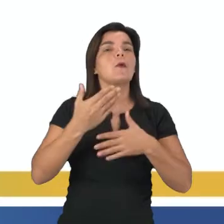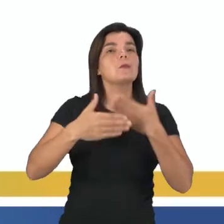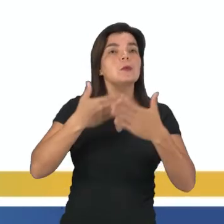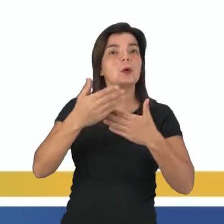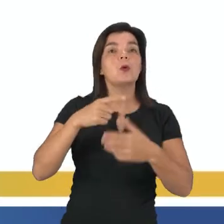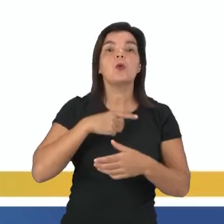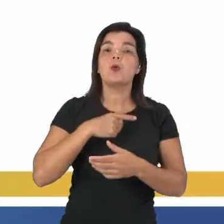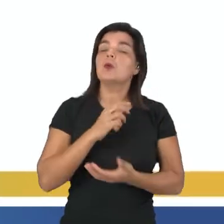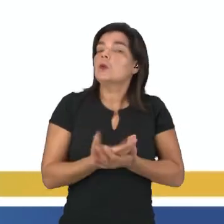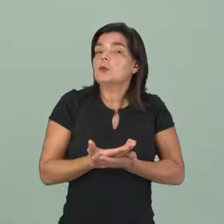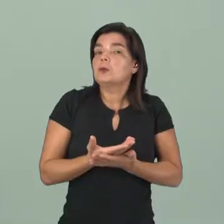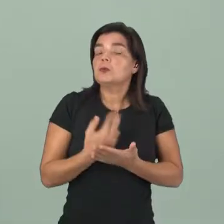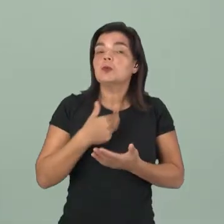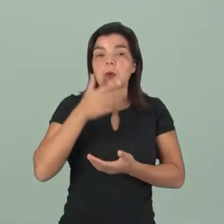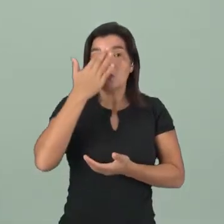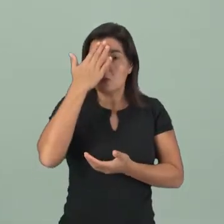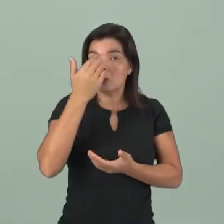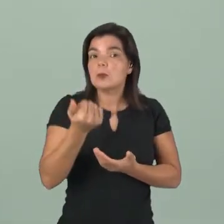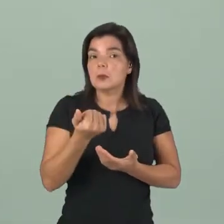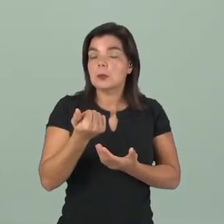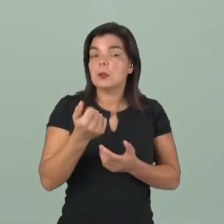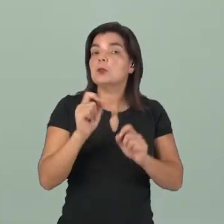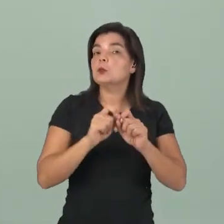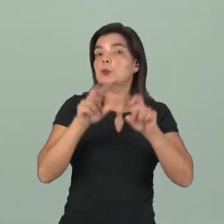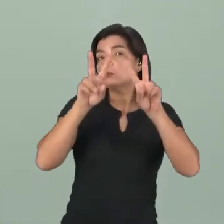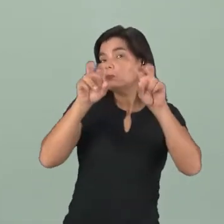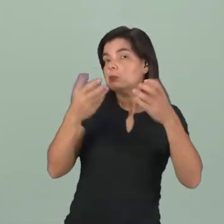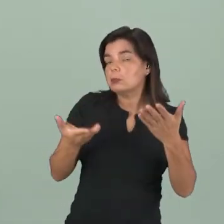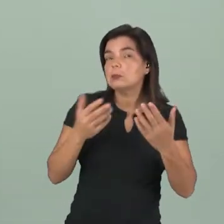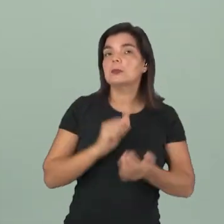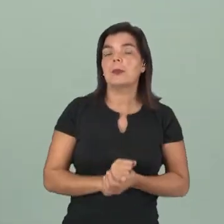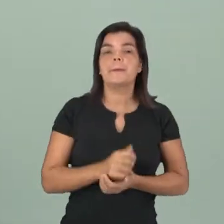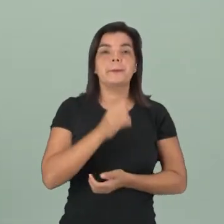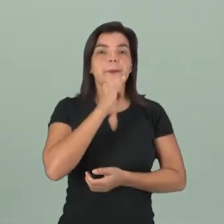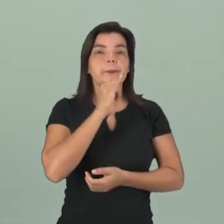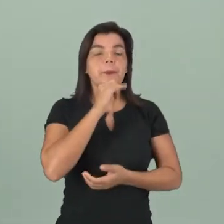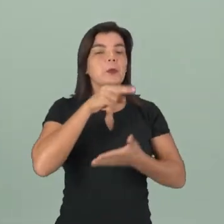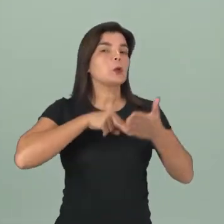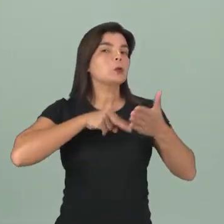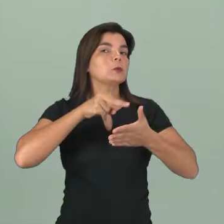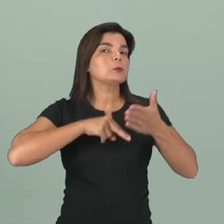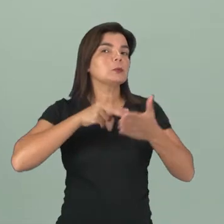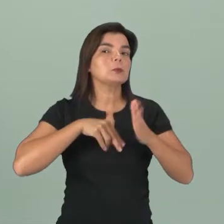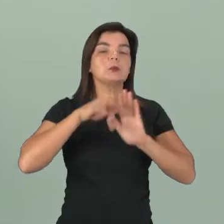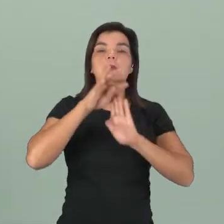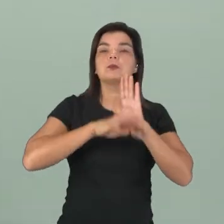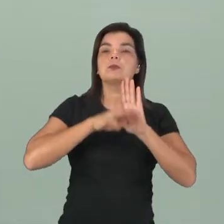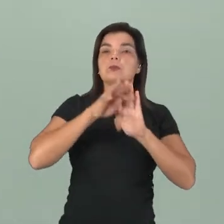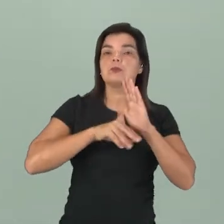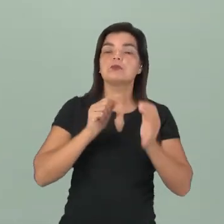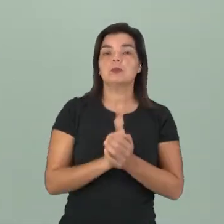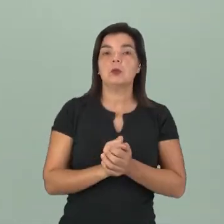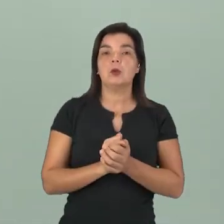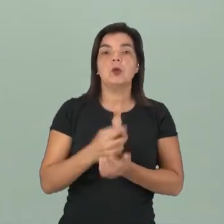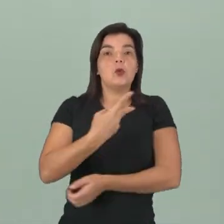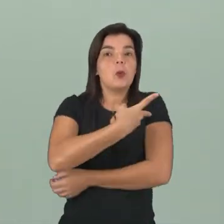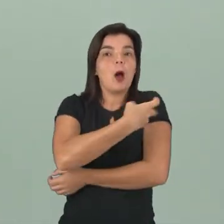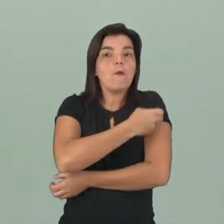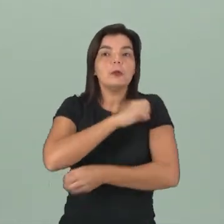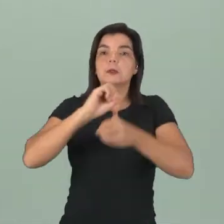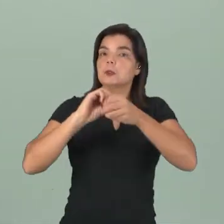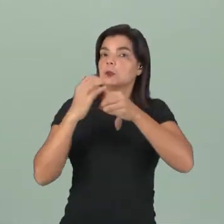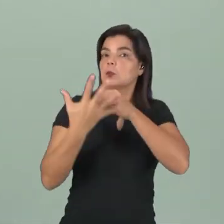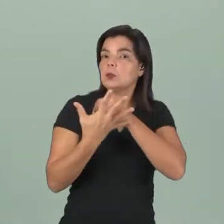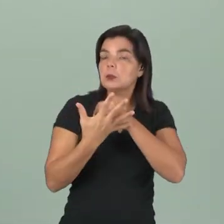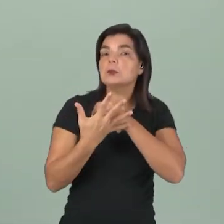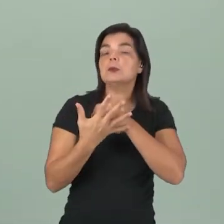cognitivo? É o tanto que eu sei acerca daquele tema ali. Por exemplo, eu vou ler um texto sobre a vacina do coronavírus,